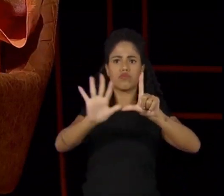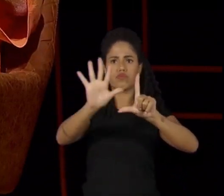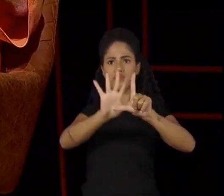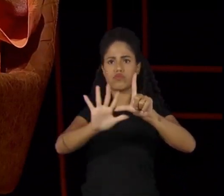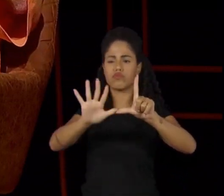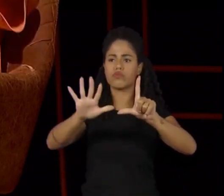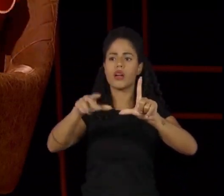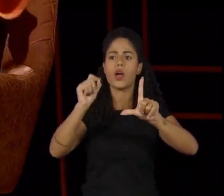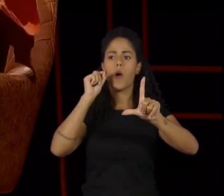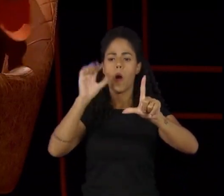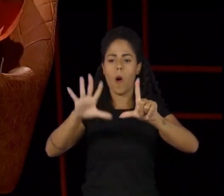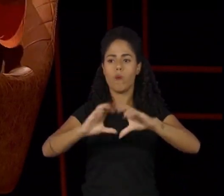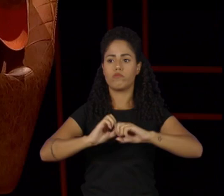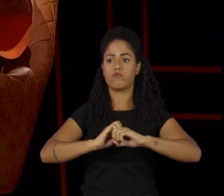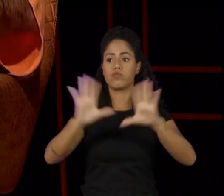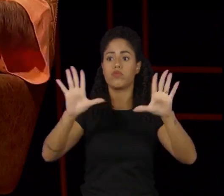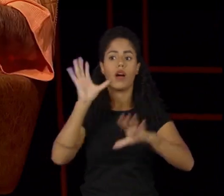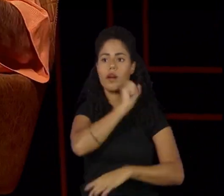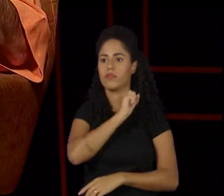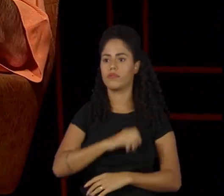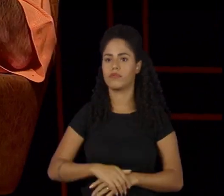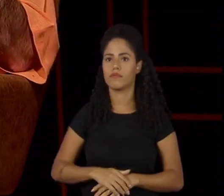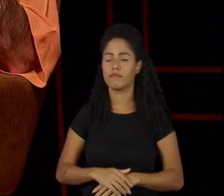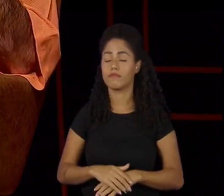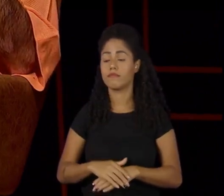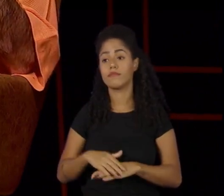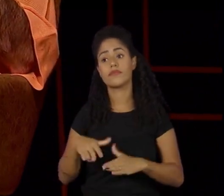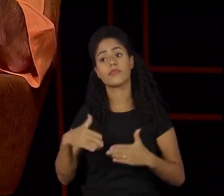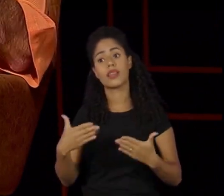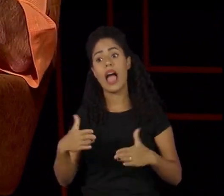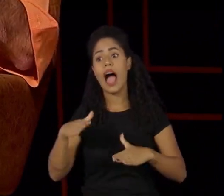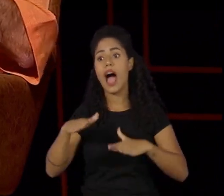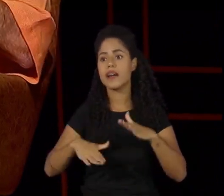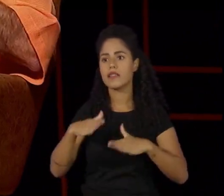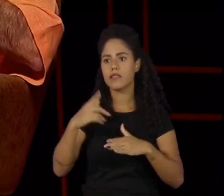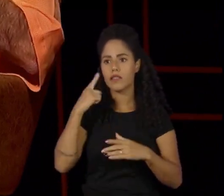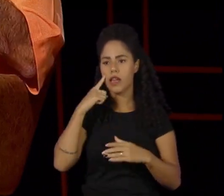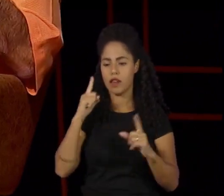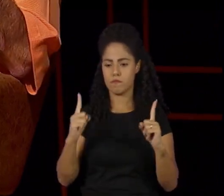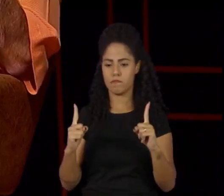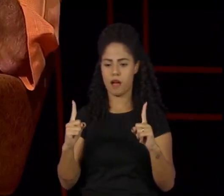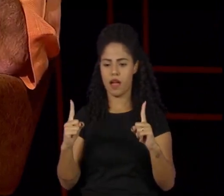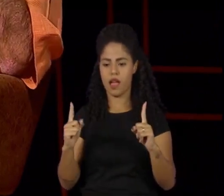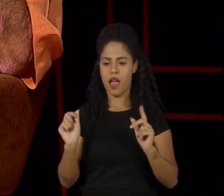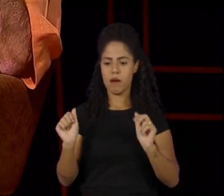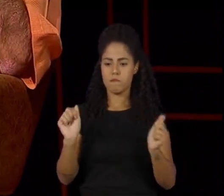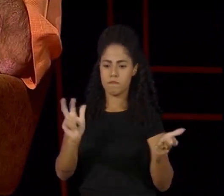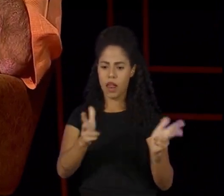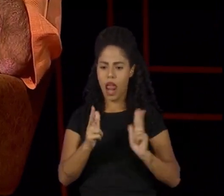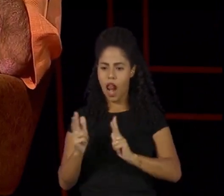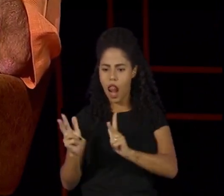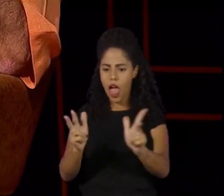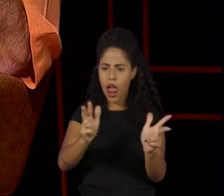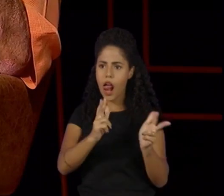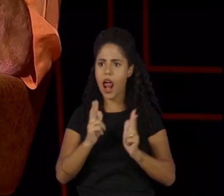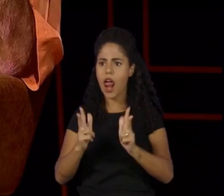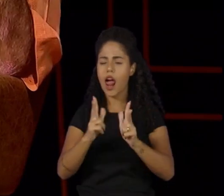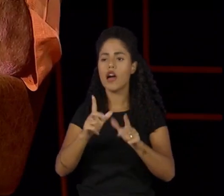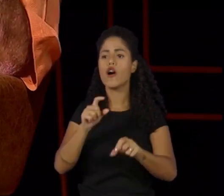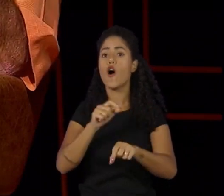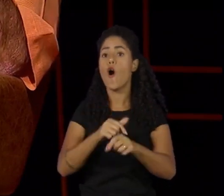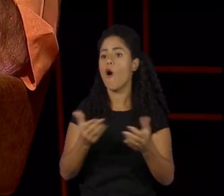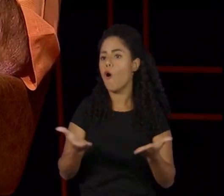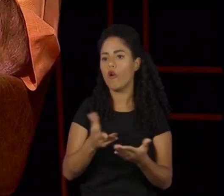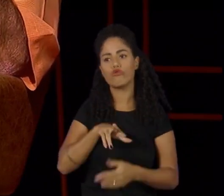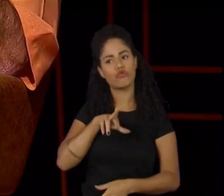pum, preto e tchau, entrava a cena. Às vezes, quando era o diálogo, ficavam os dois no diálogo na mesma... Hoje não é